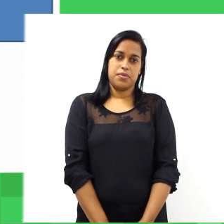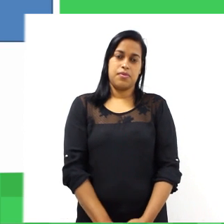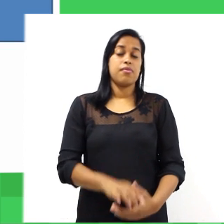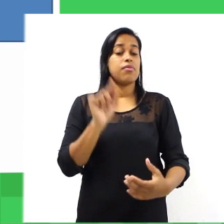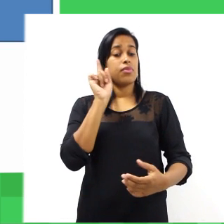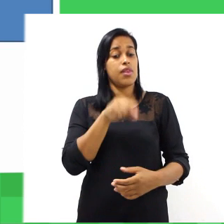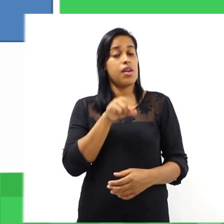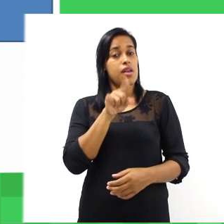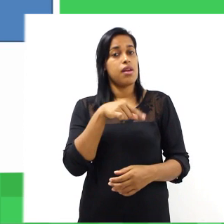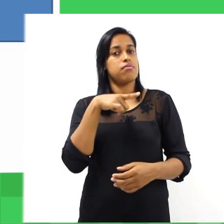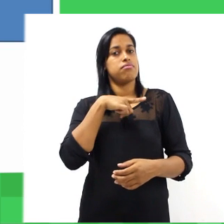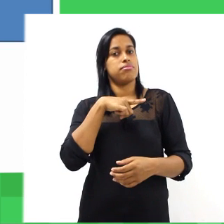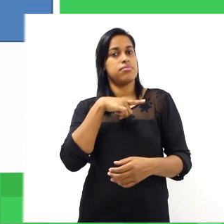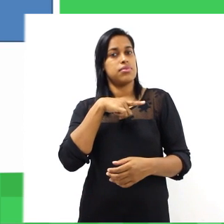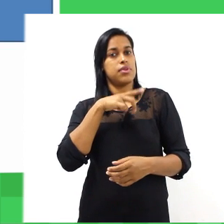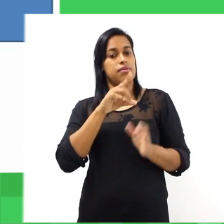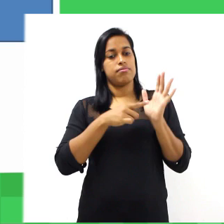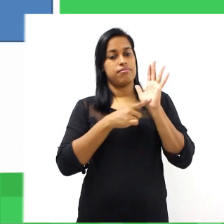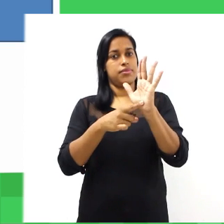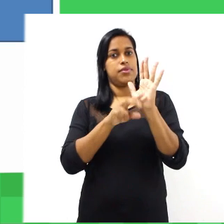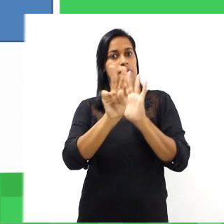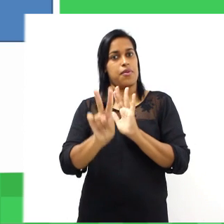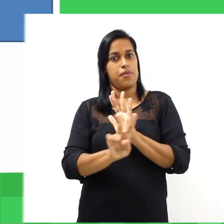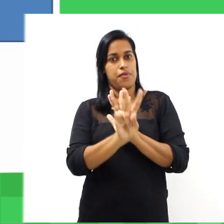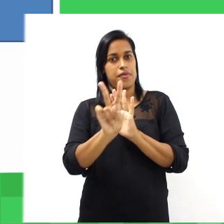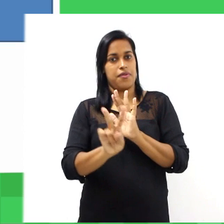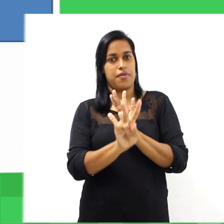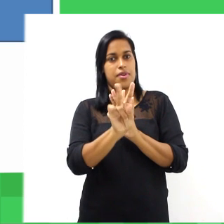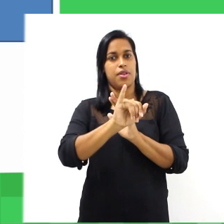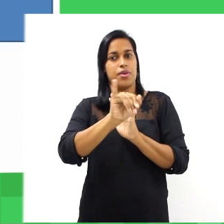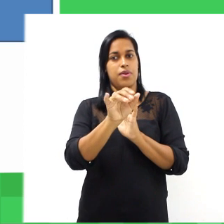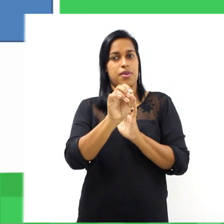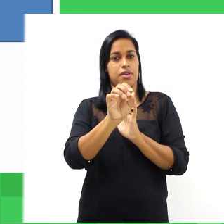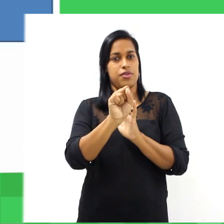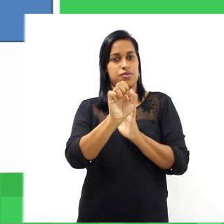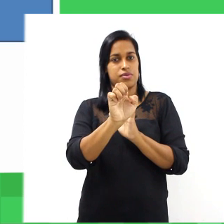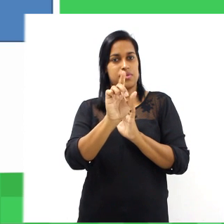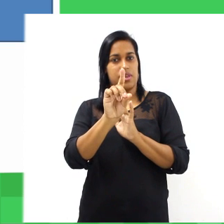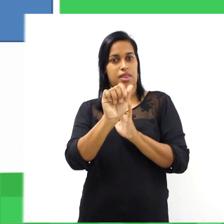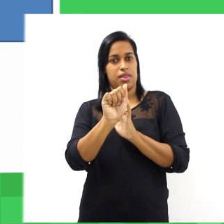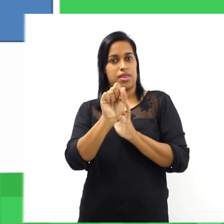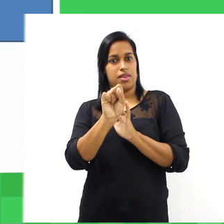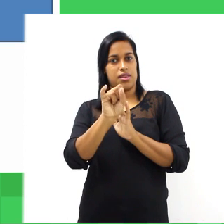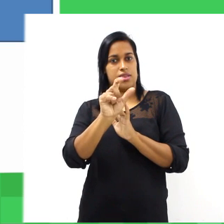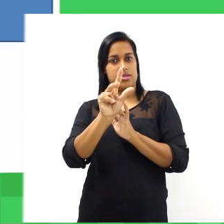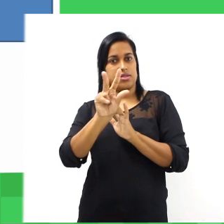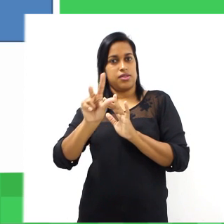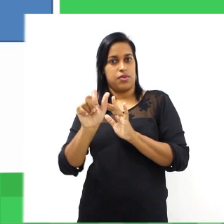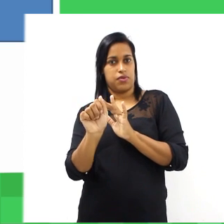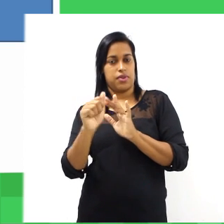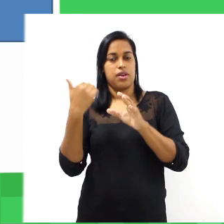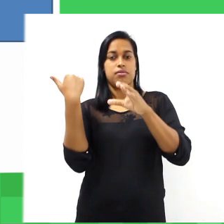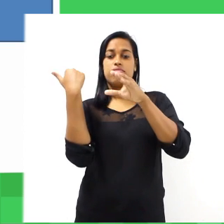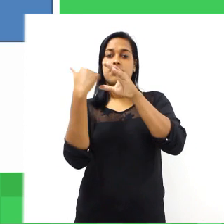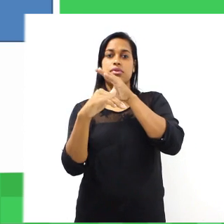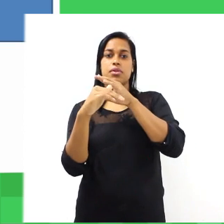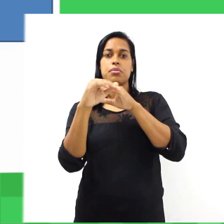E aí vai mostrar que o aluno em questão é o José da Silva e o seu e-mail é